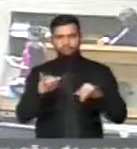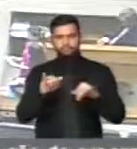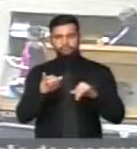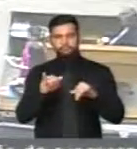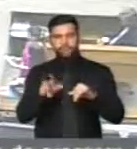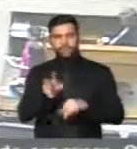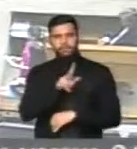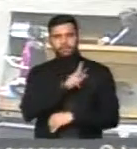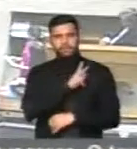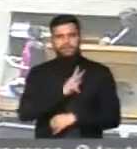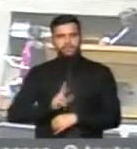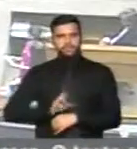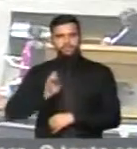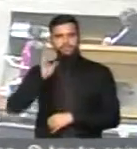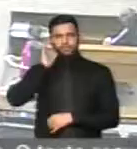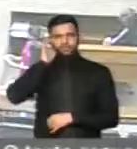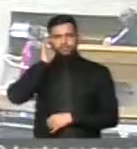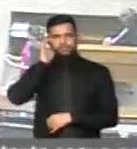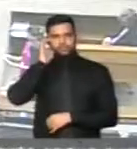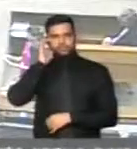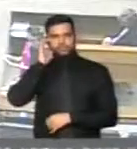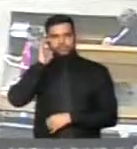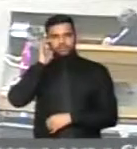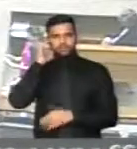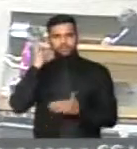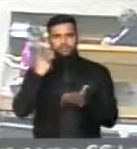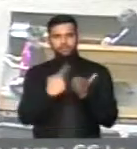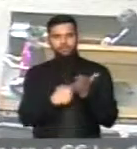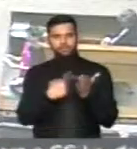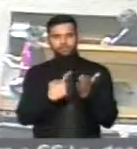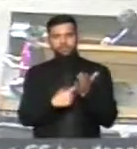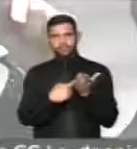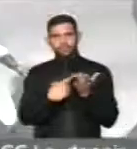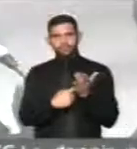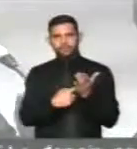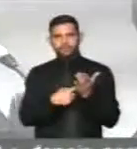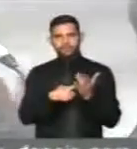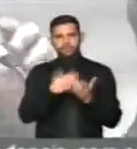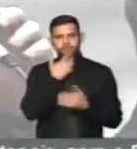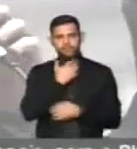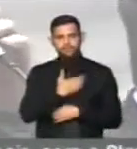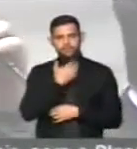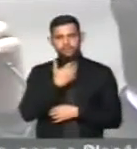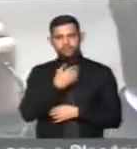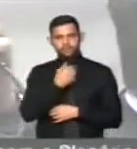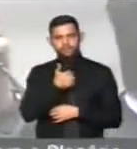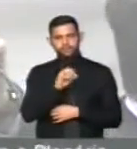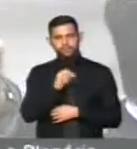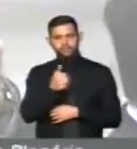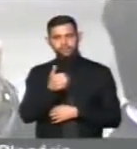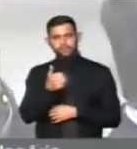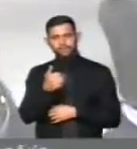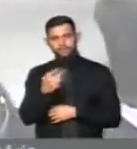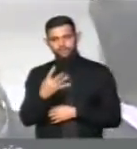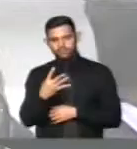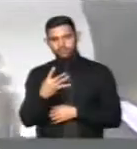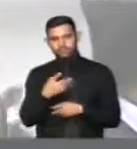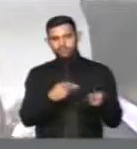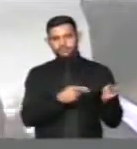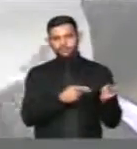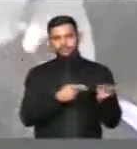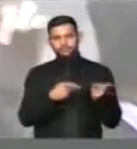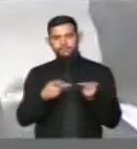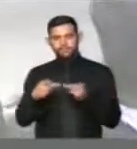A presidente Dilma Rousseff se comprometeu em dezembro de 2014, em